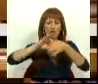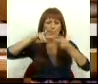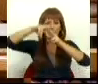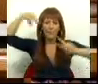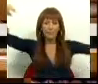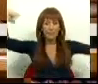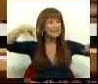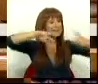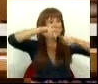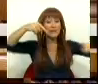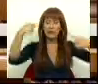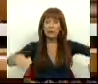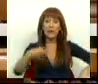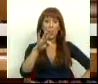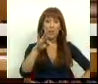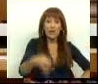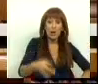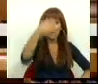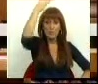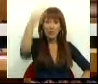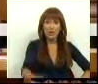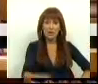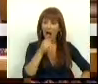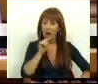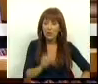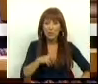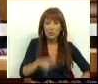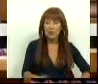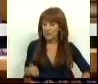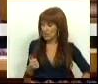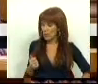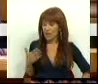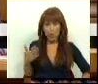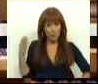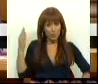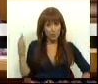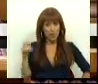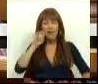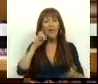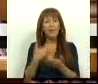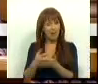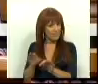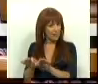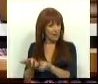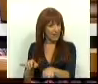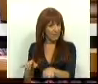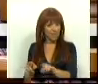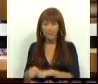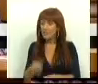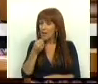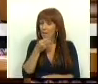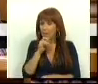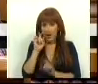as autarquias deteriam 49% e a Águas de Portugal 51%, garantindo-se desta forma a